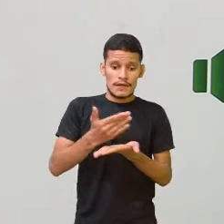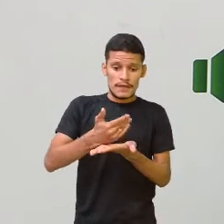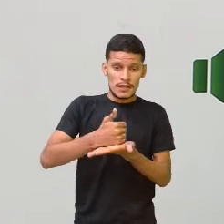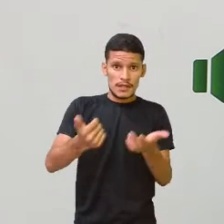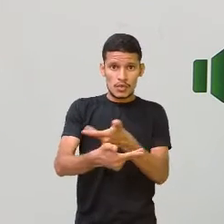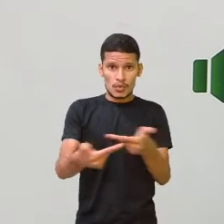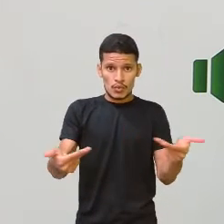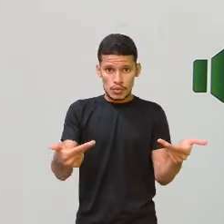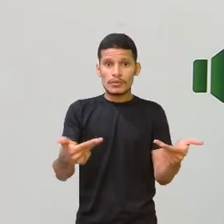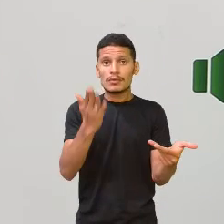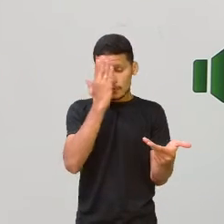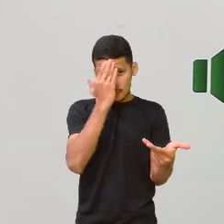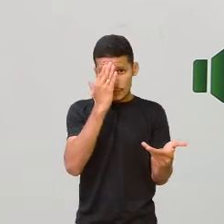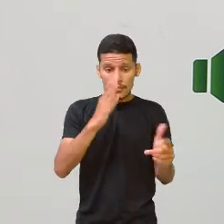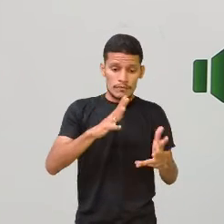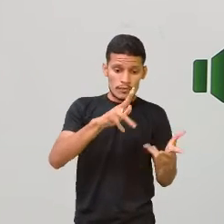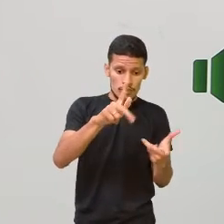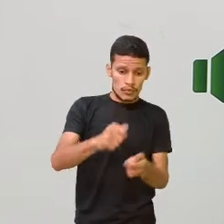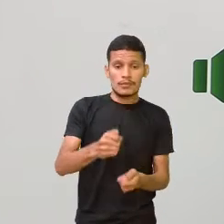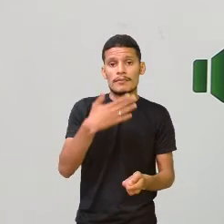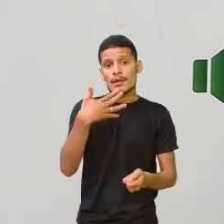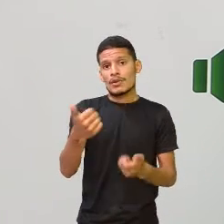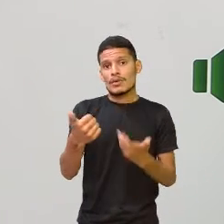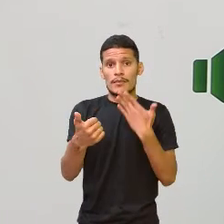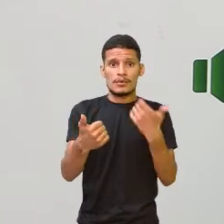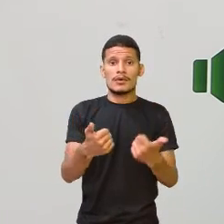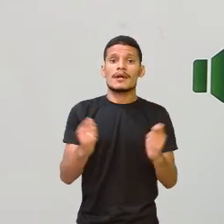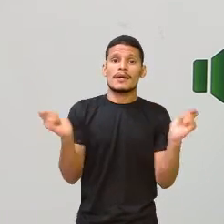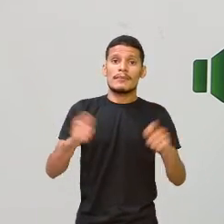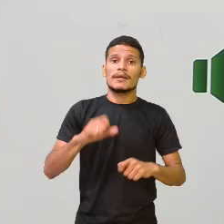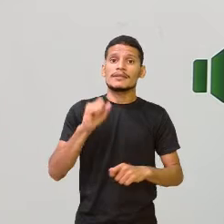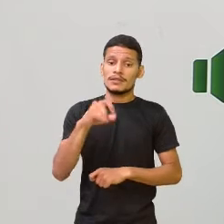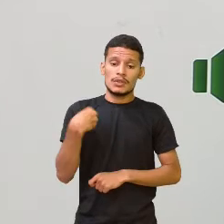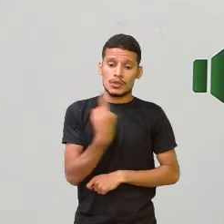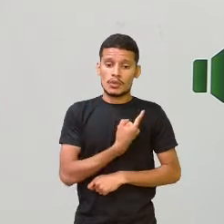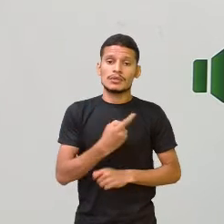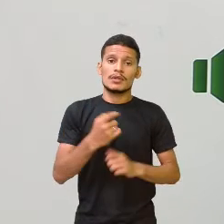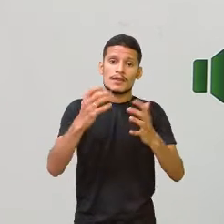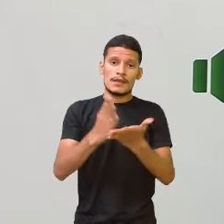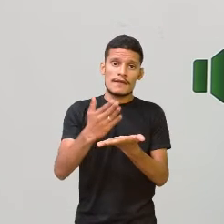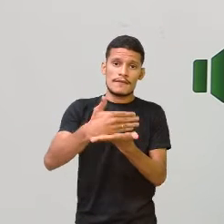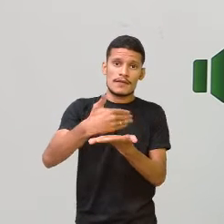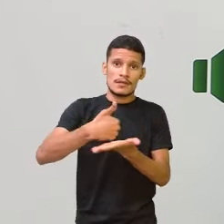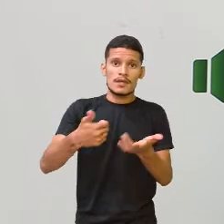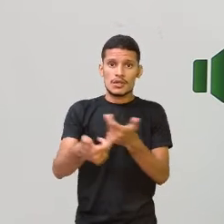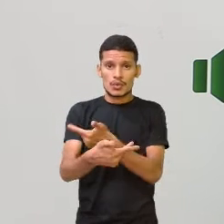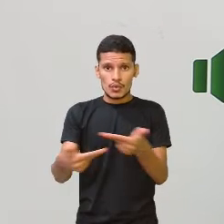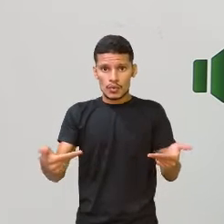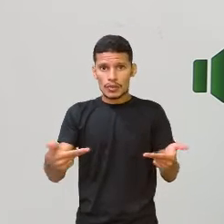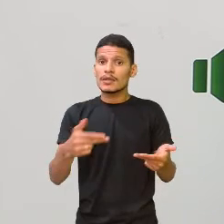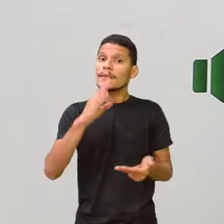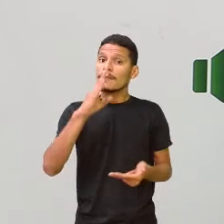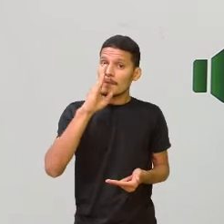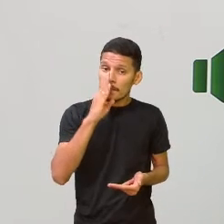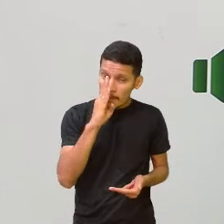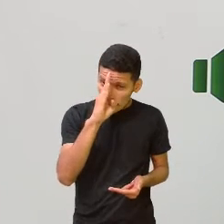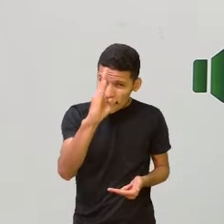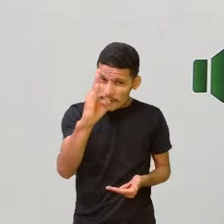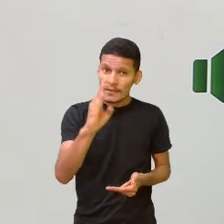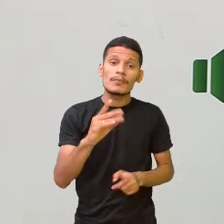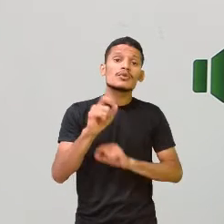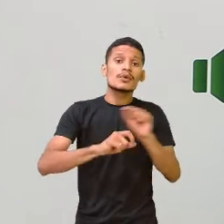as coisas, né? O mundo seria melhor se a gente dividisse as coisas, de preferência de